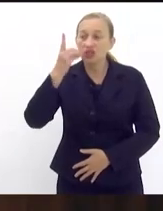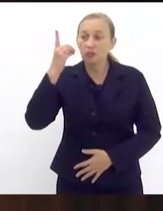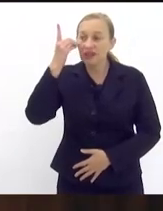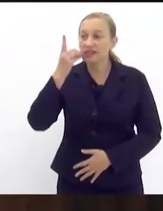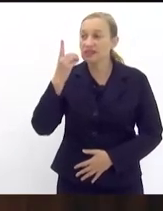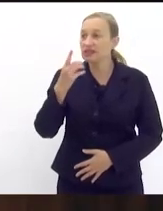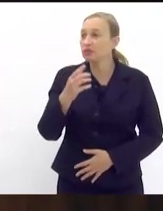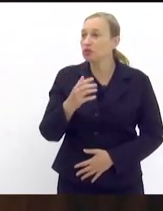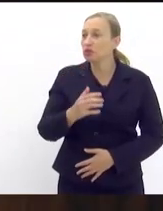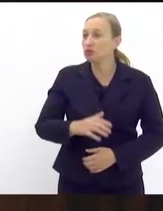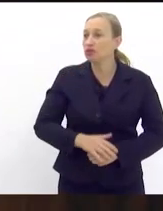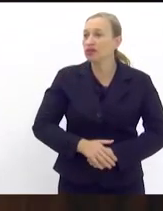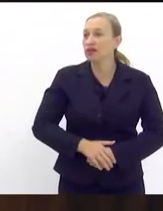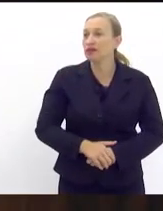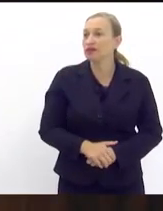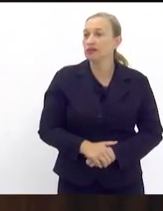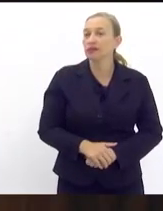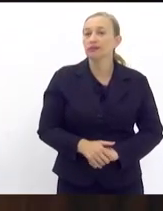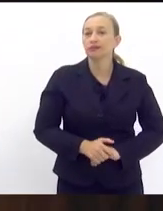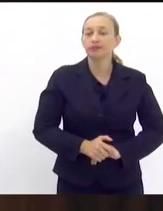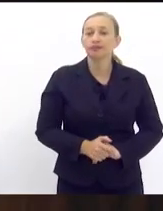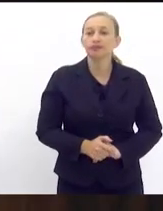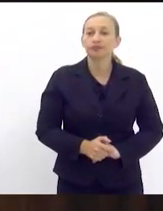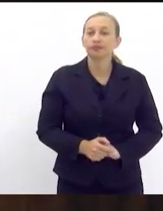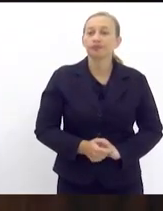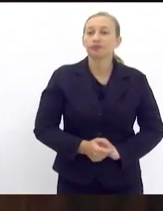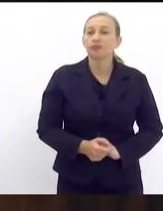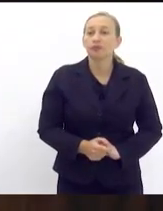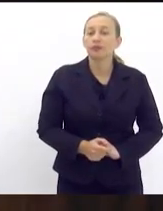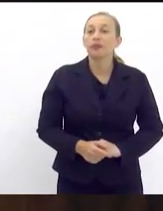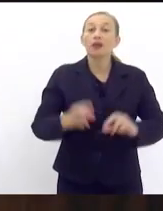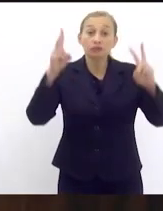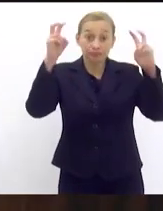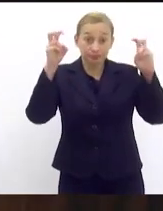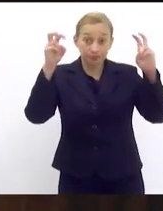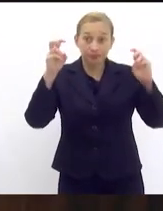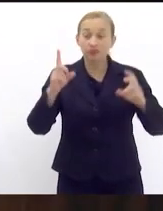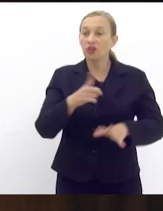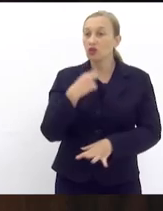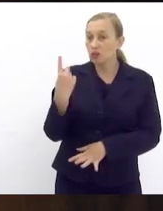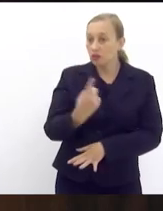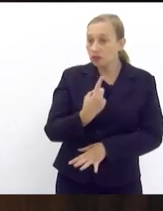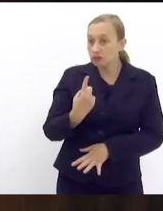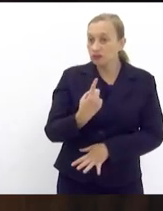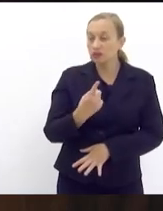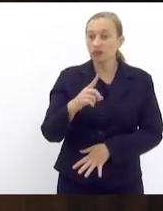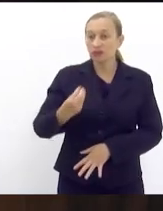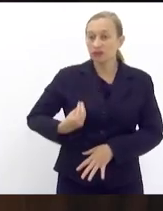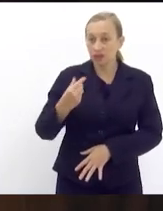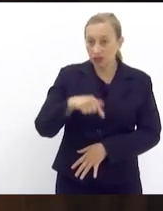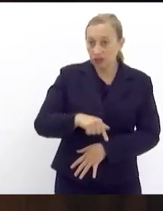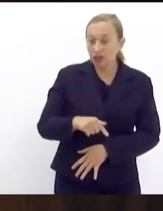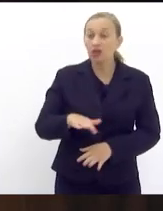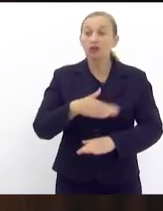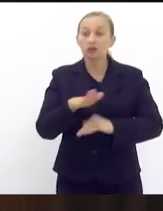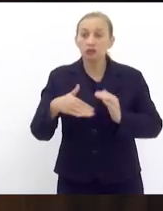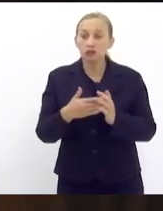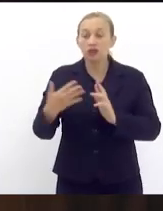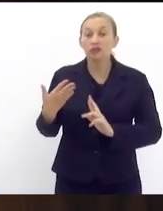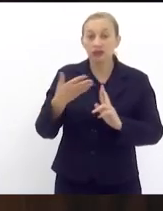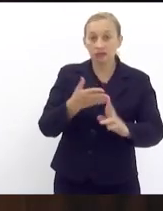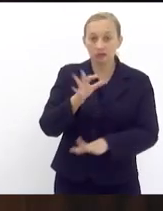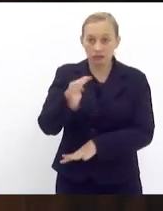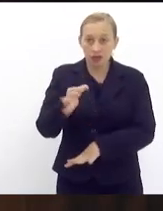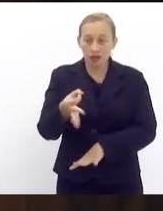vossa excelência atuou muito por aqui na casa pela temática quando muitas de nós ainda não estavam aqui então toda a referência devida